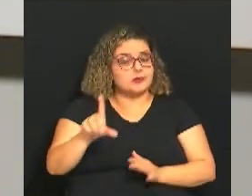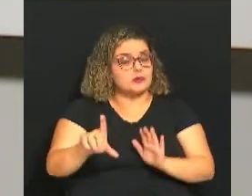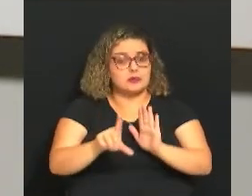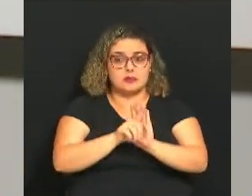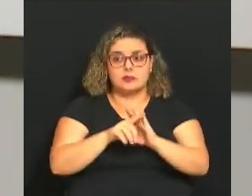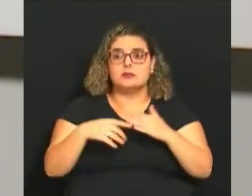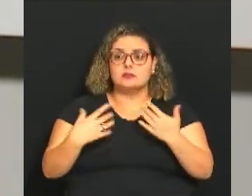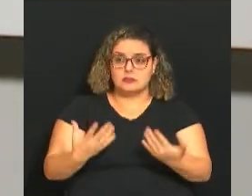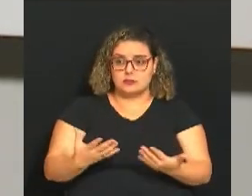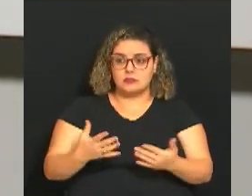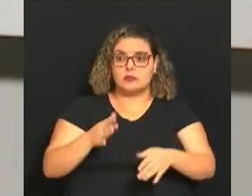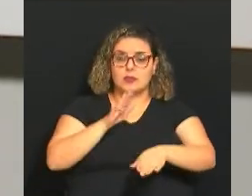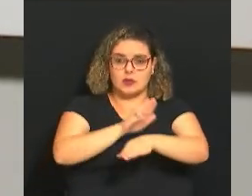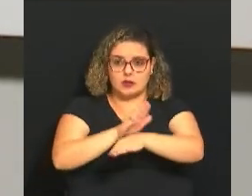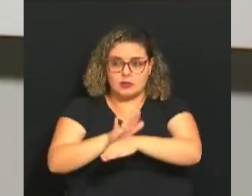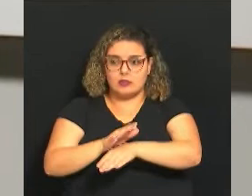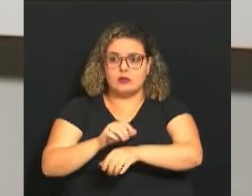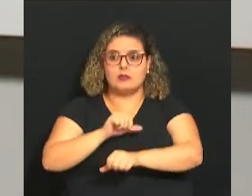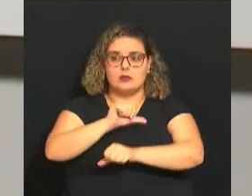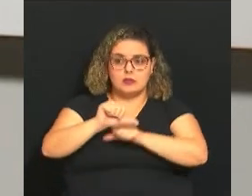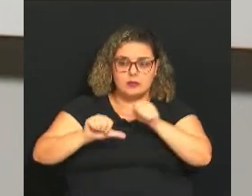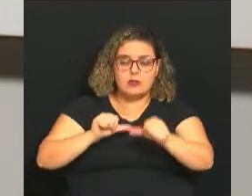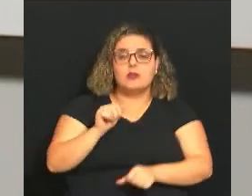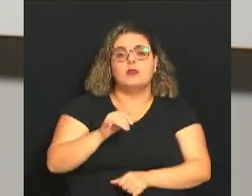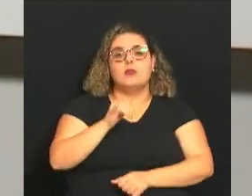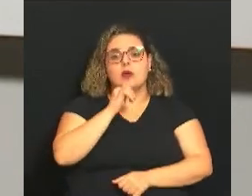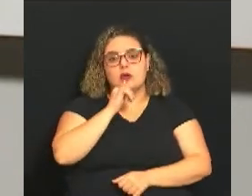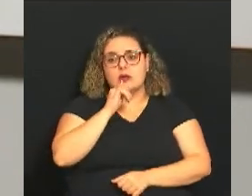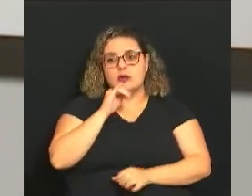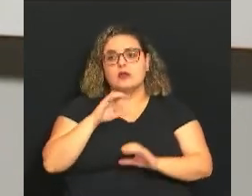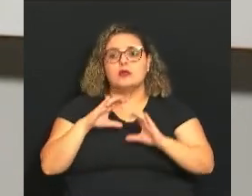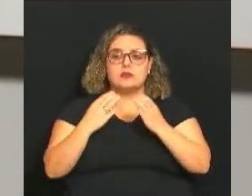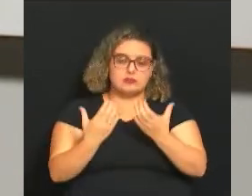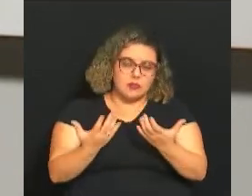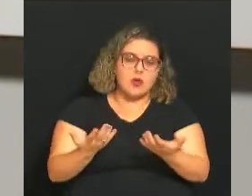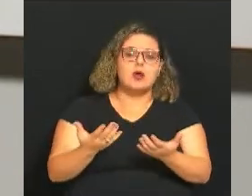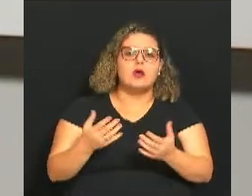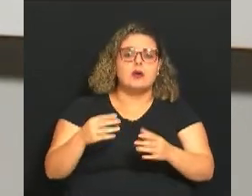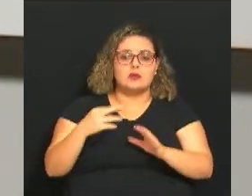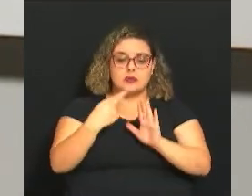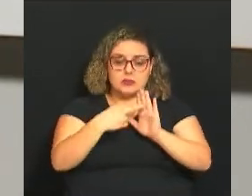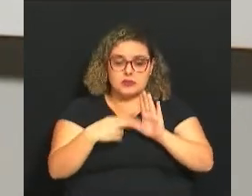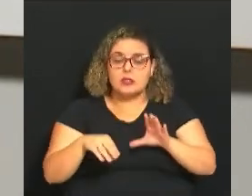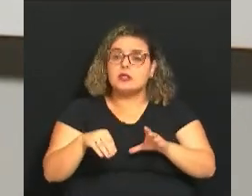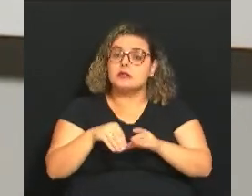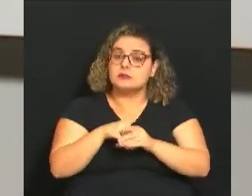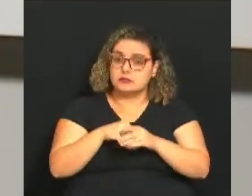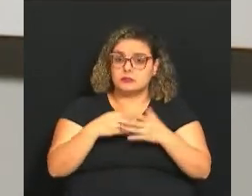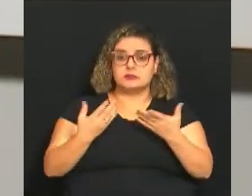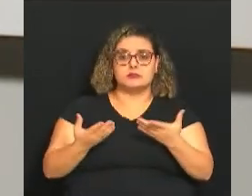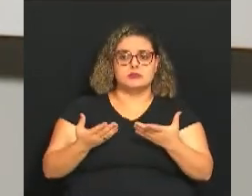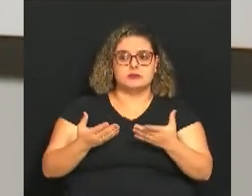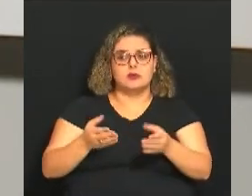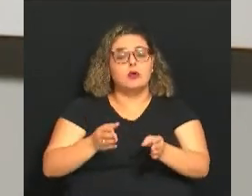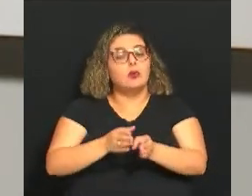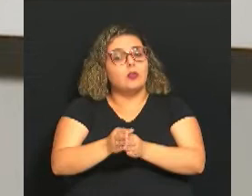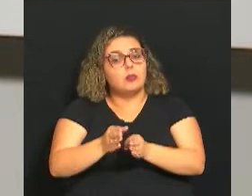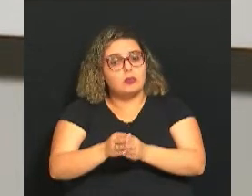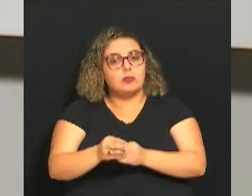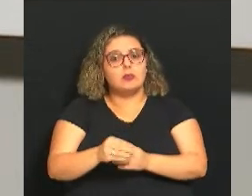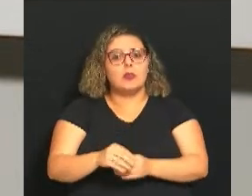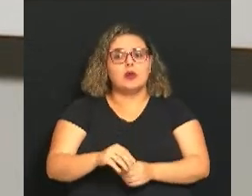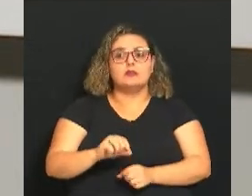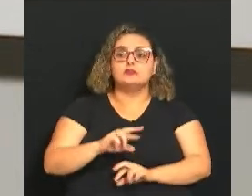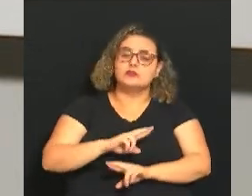estar auxiliando também na troca, por exemplo, notificação da convenção, do regulamento interno, para poder estar orientando numa notificação, numa